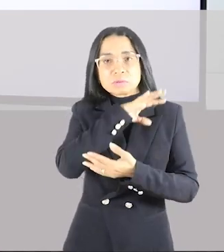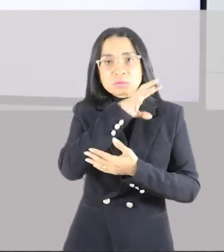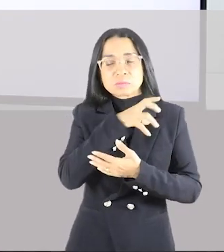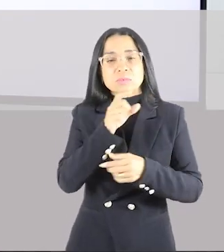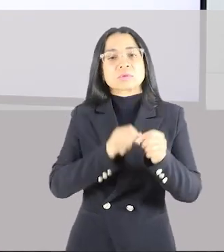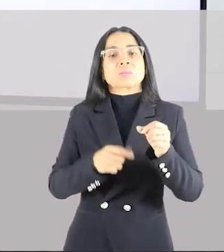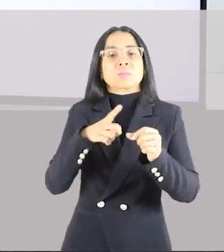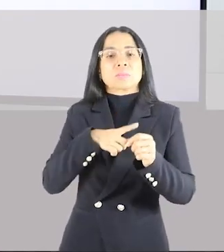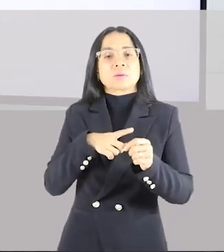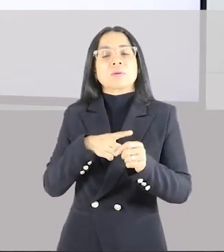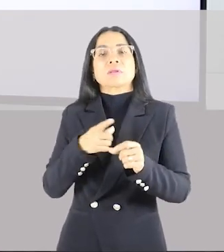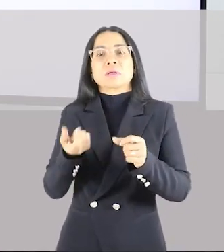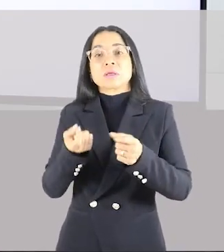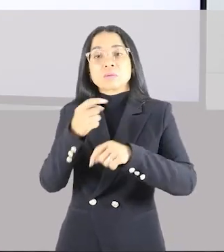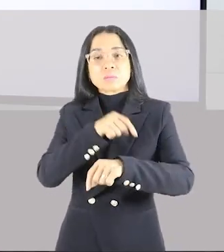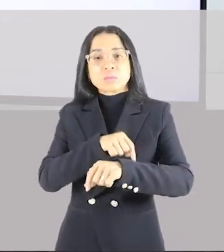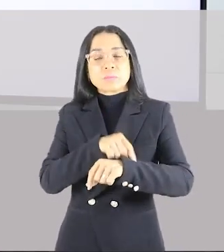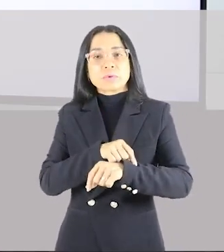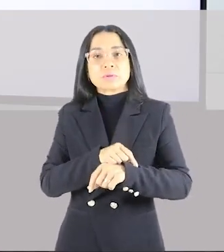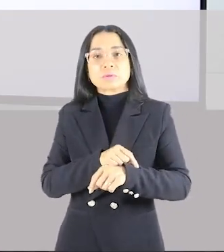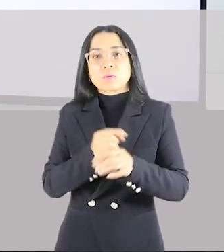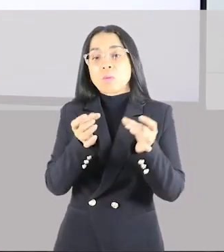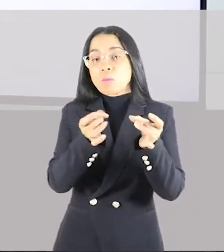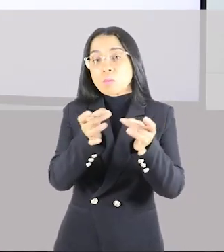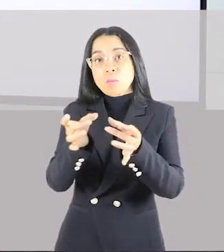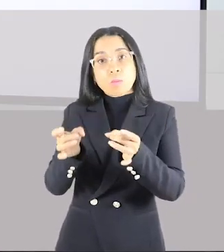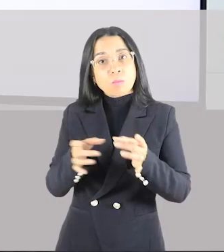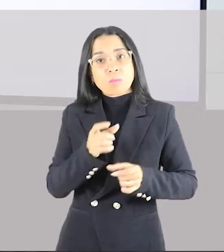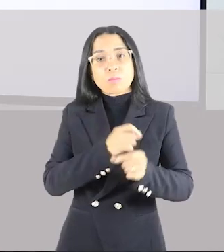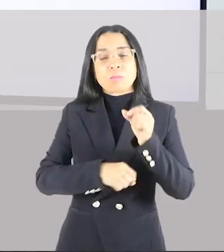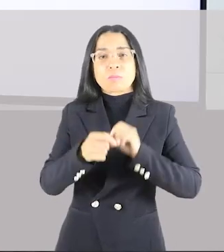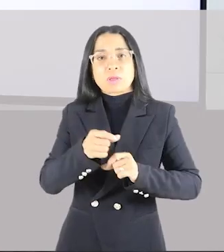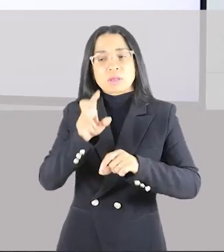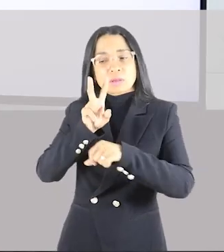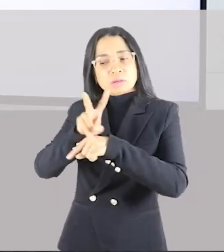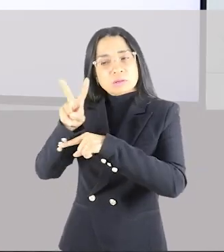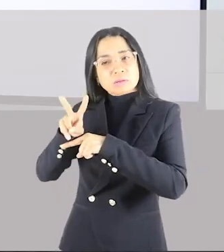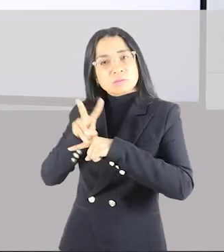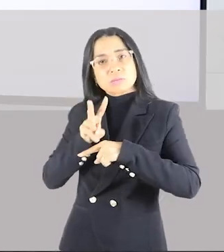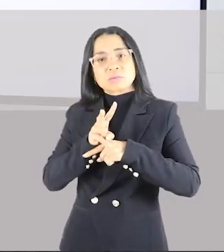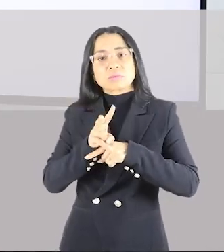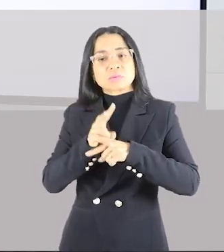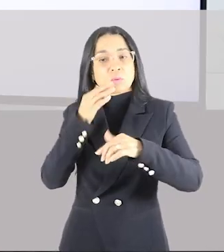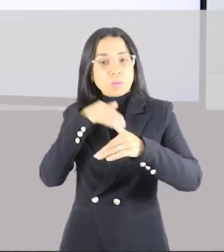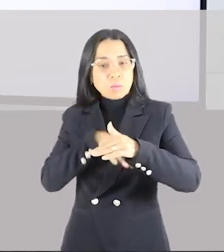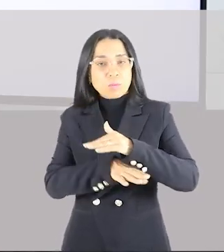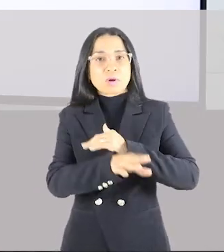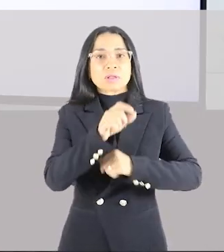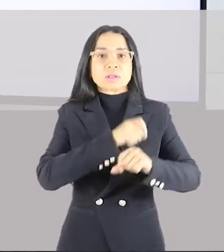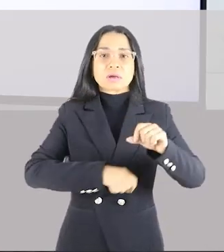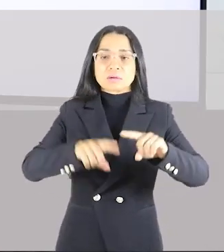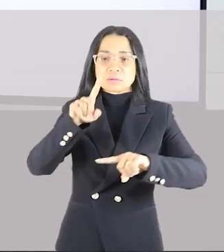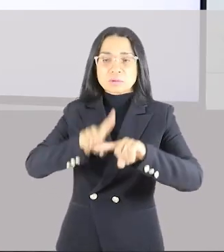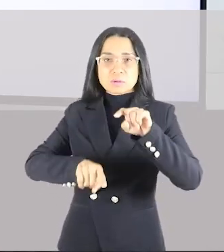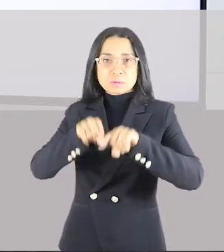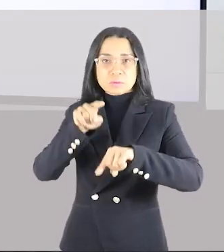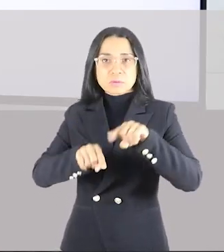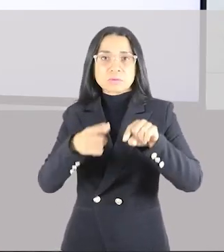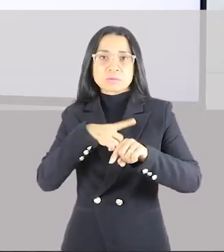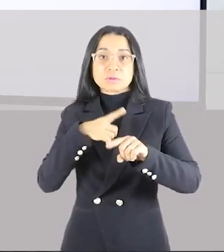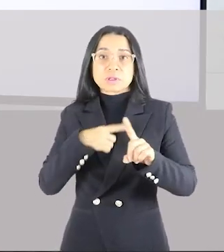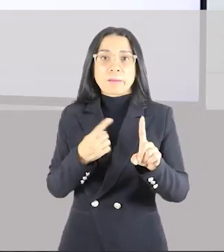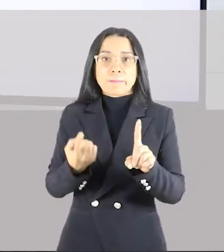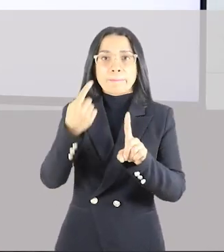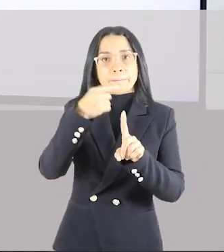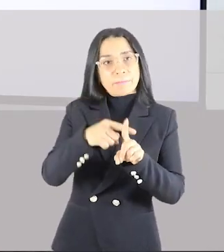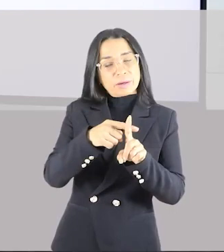existia naquele momento. O comércio ali também era supervisionado, se armazenava, né, os produtos quando havia um excedente, ou